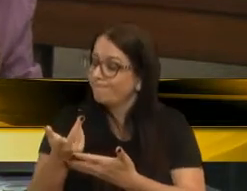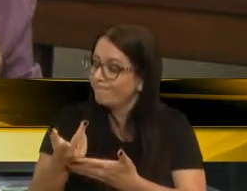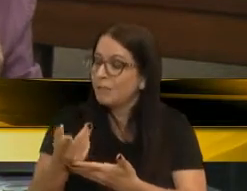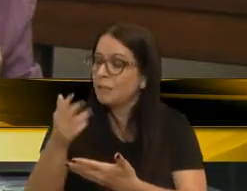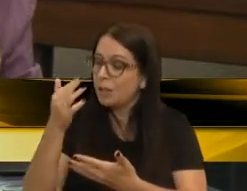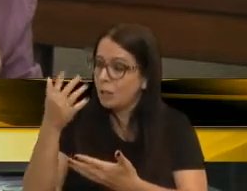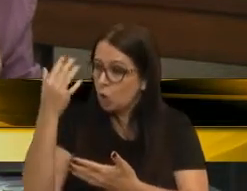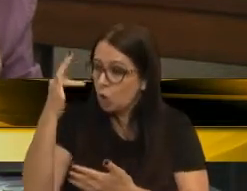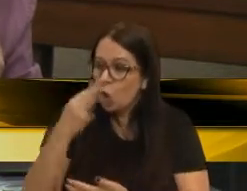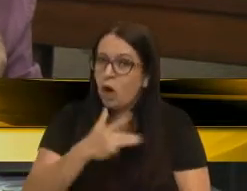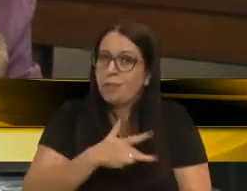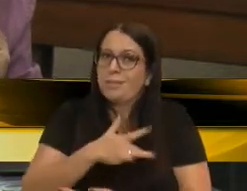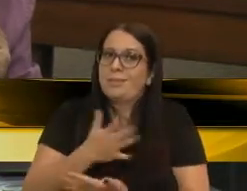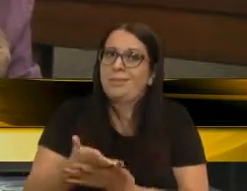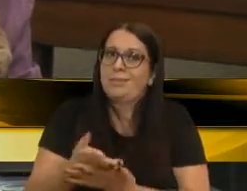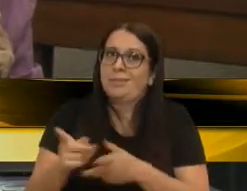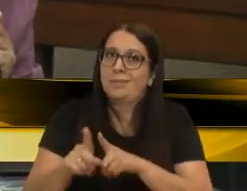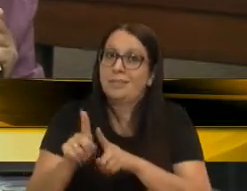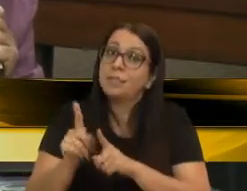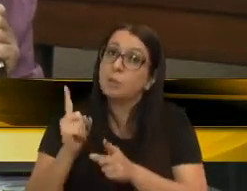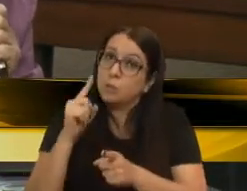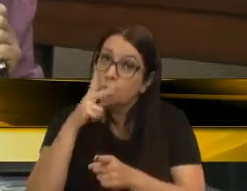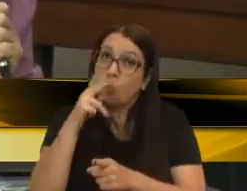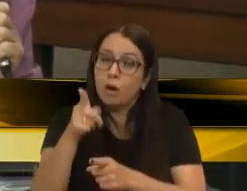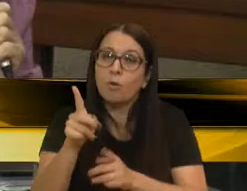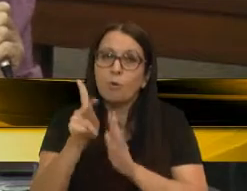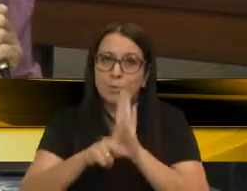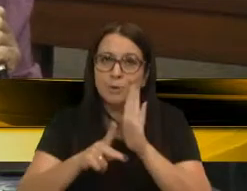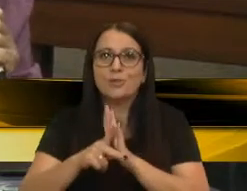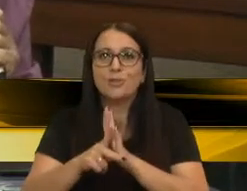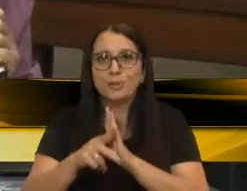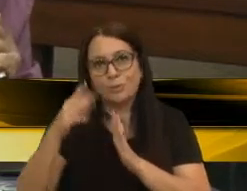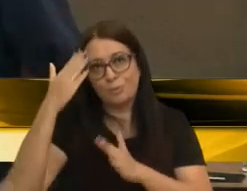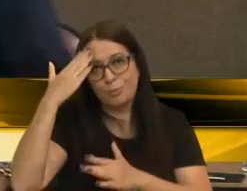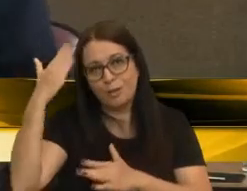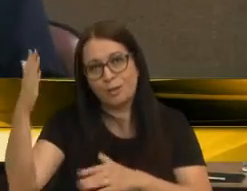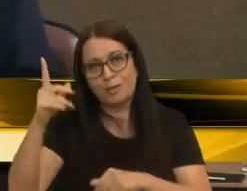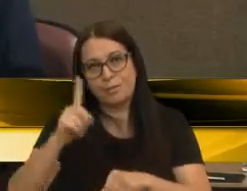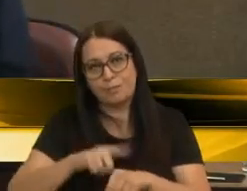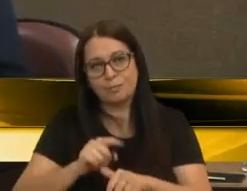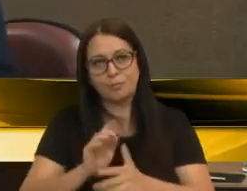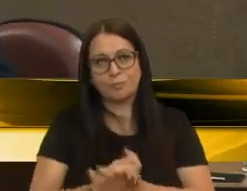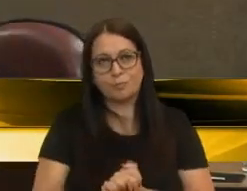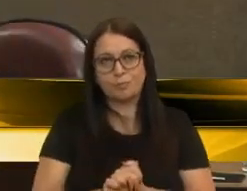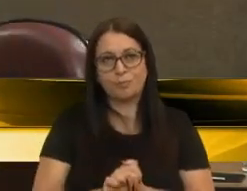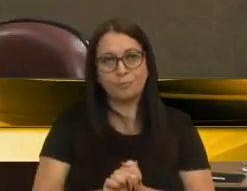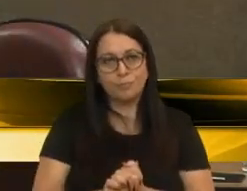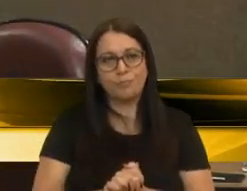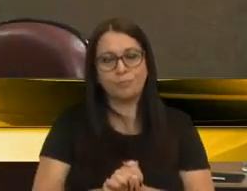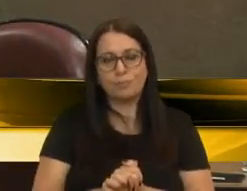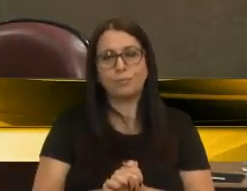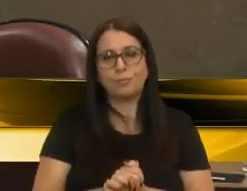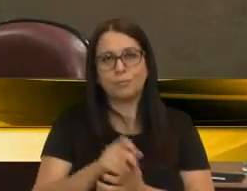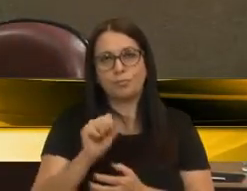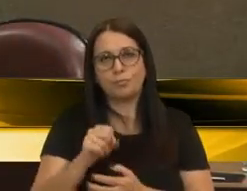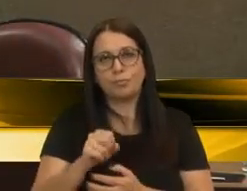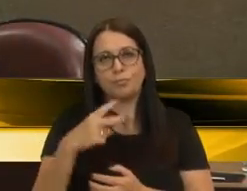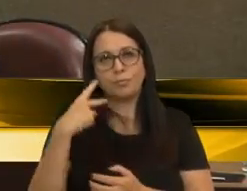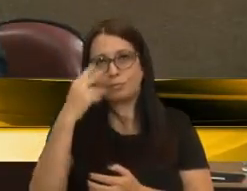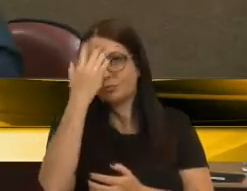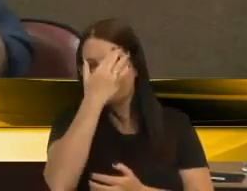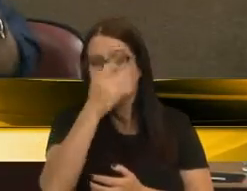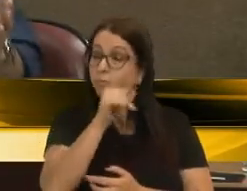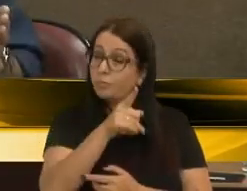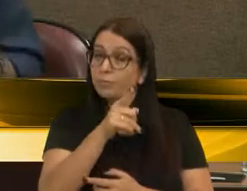Então, vem justamente de encontro a esse projeto. Obrigado pela parte. Pois não, vereadora Adiló. Foi justamente